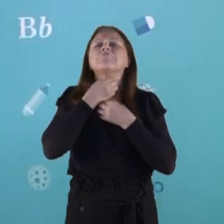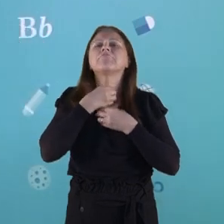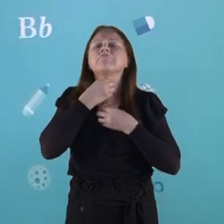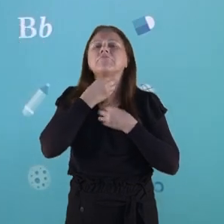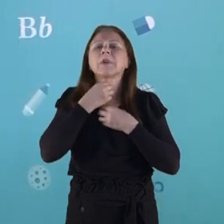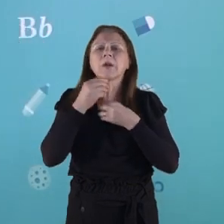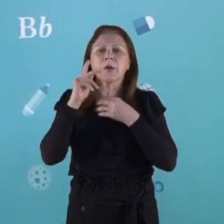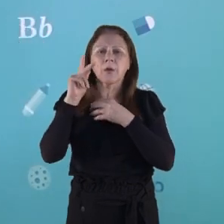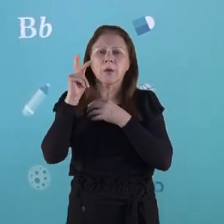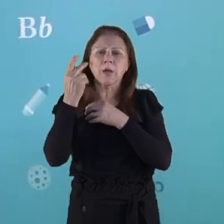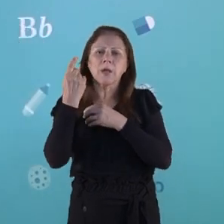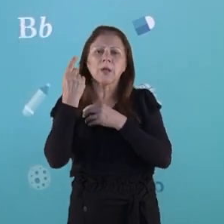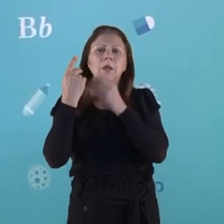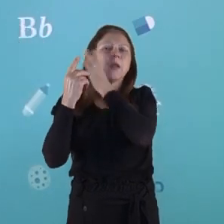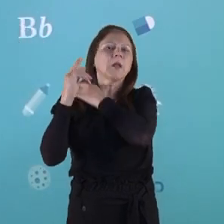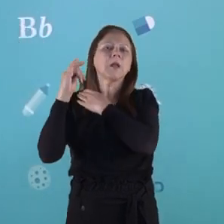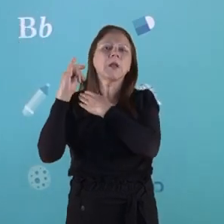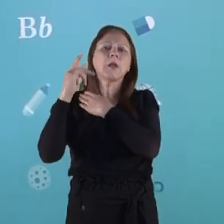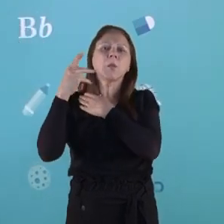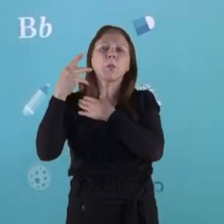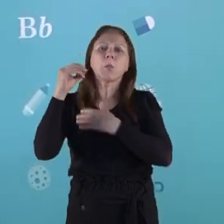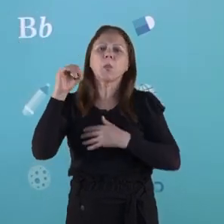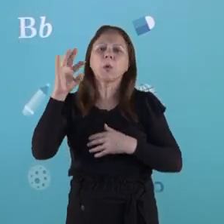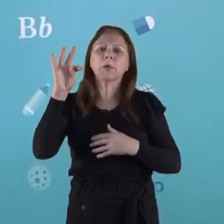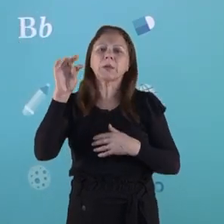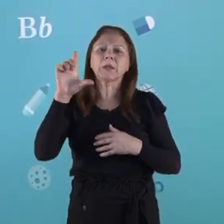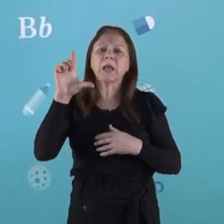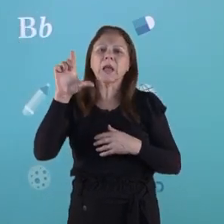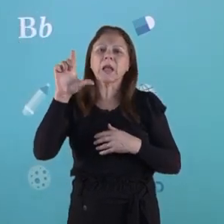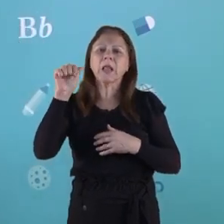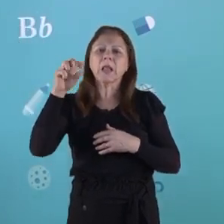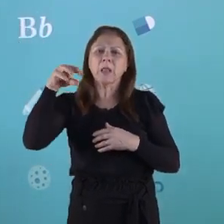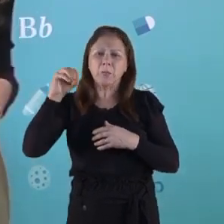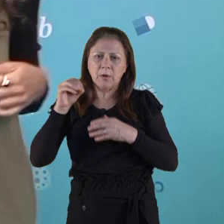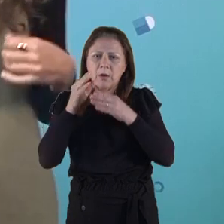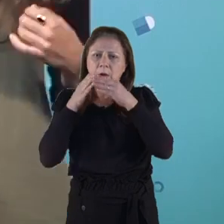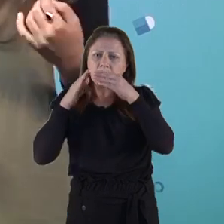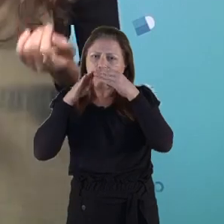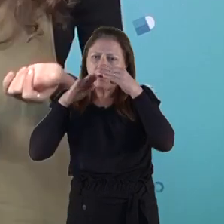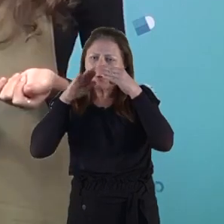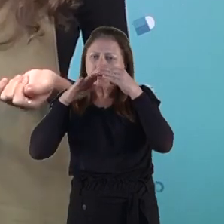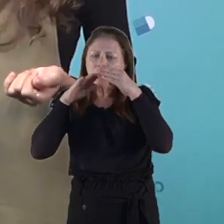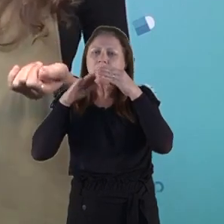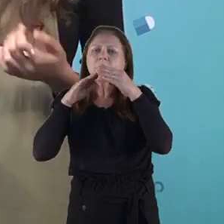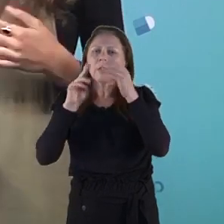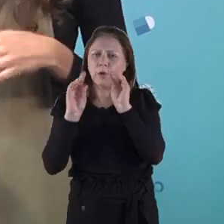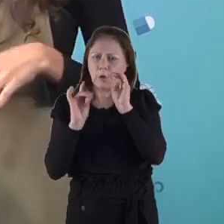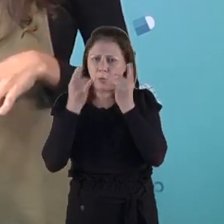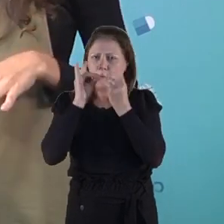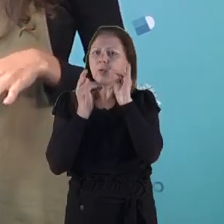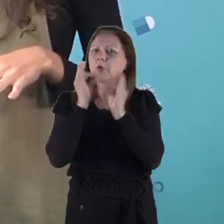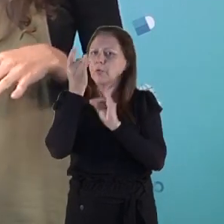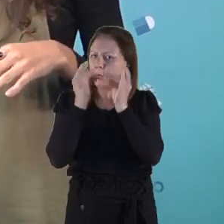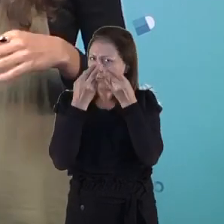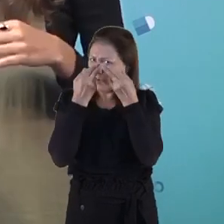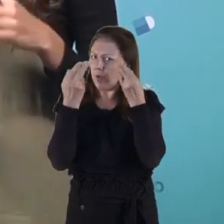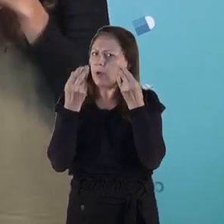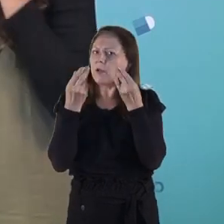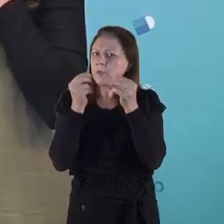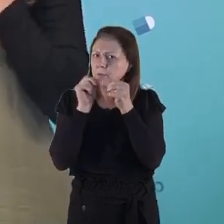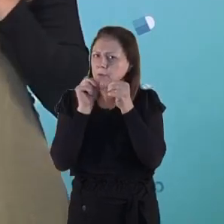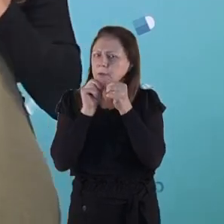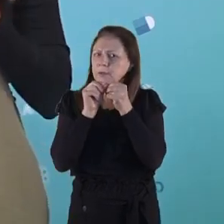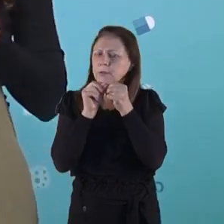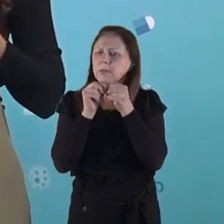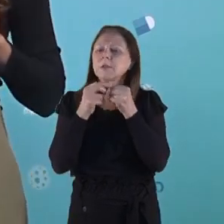do cérebro, não é exatamente uma glândula, mas é uma região que também produz muitos hormônios. Enquanto a tireoide, que é